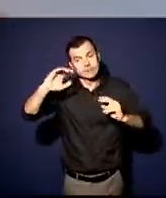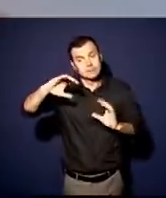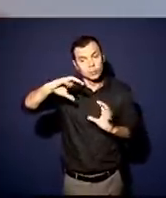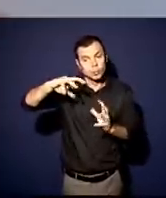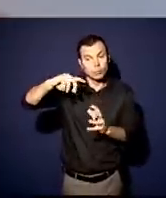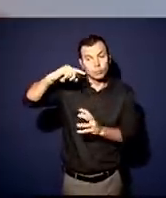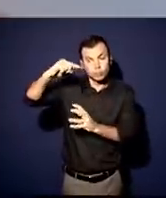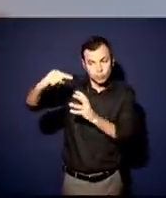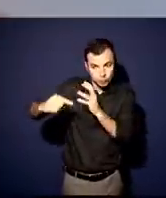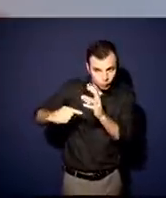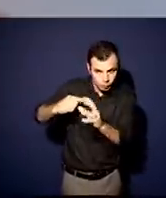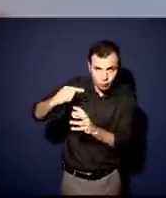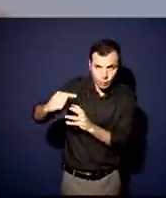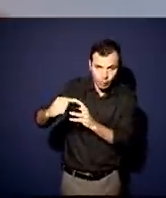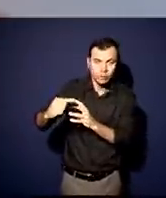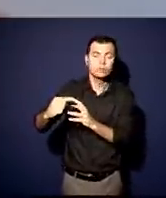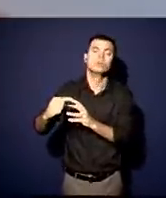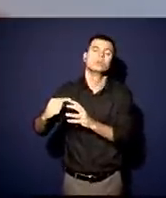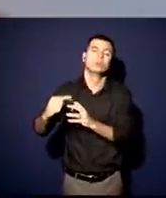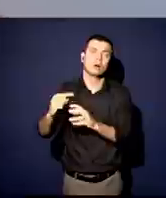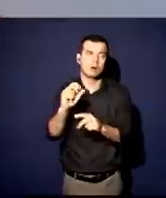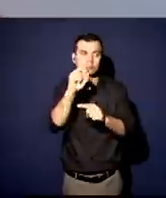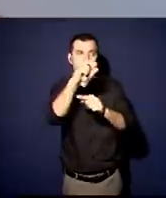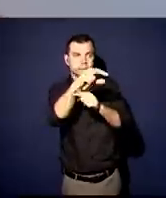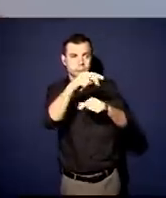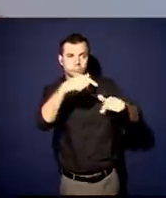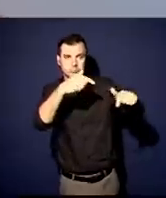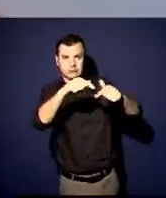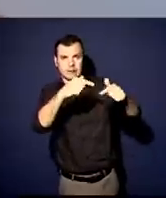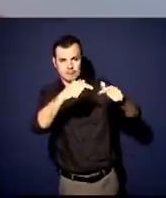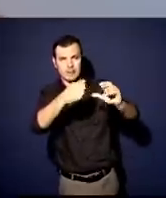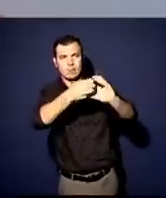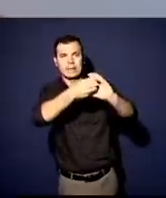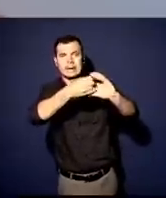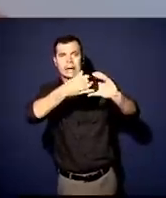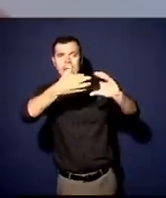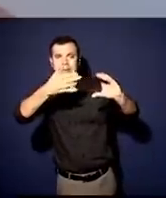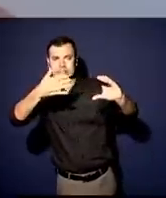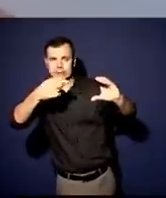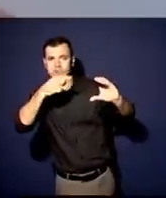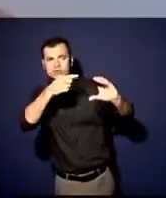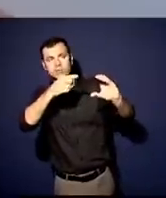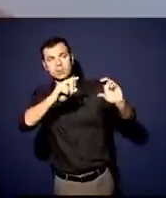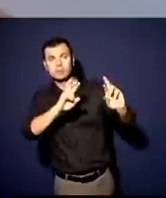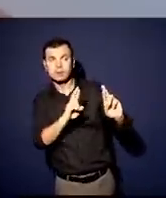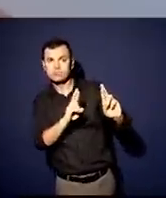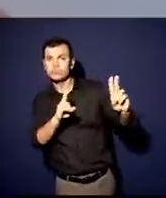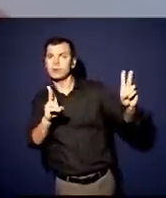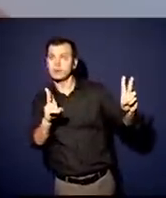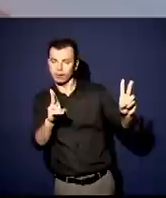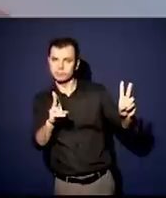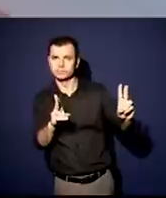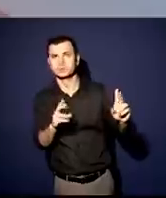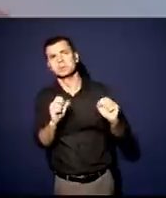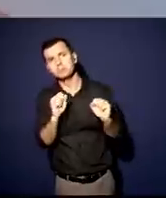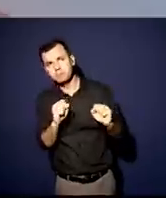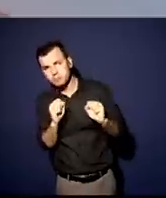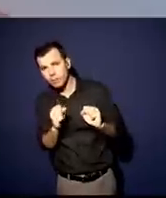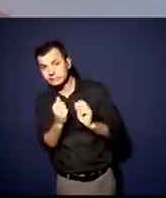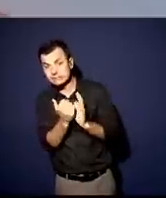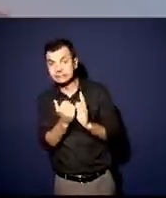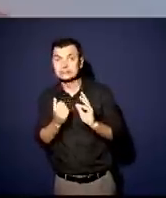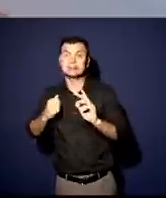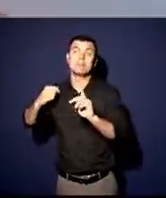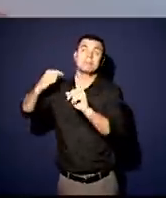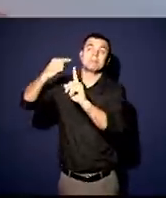tem mudado a característica do mercado de trabalho. Óbvio que a gente tem que explorar mais, mas eu acho que podem ser coisas que a